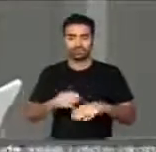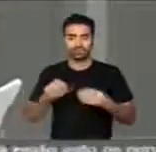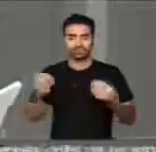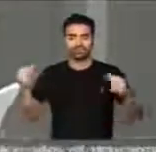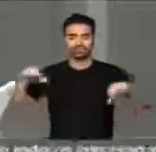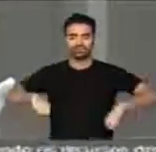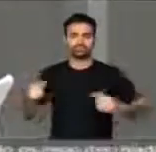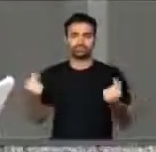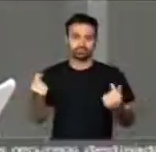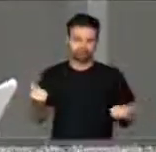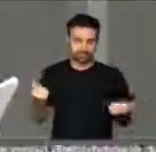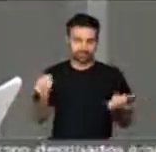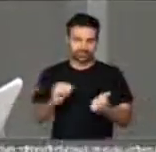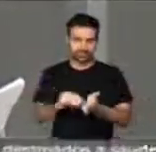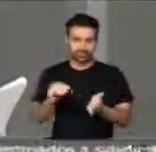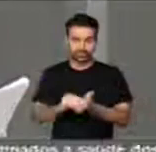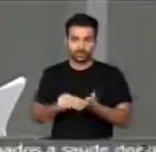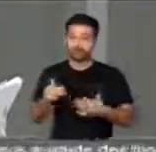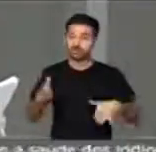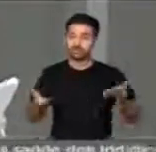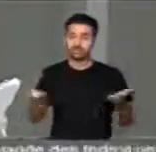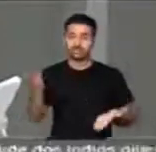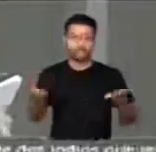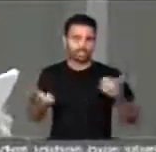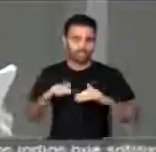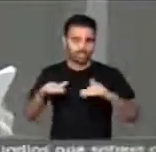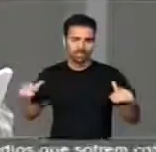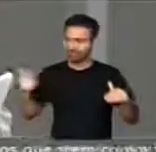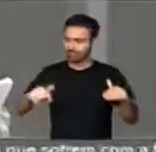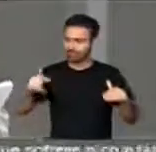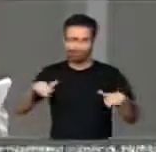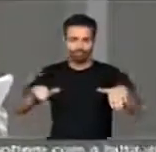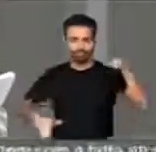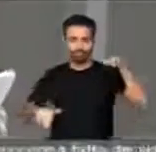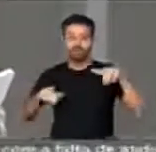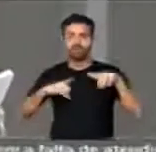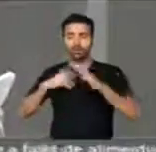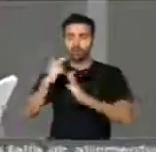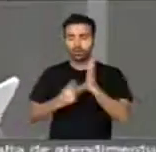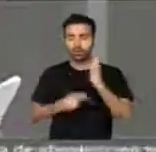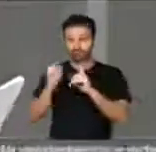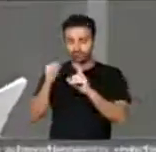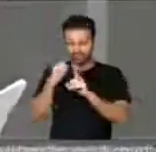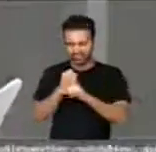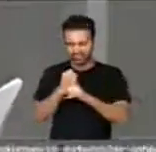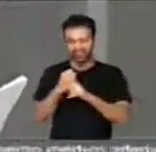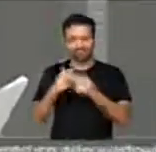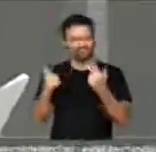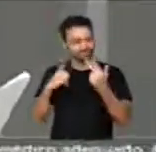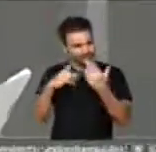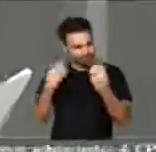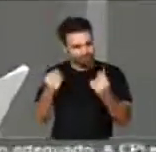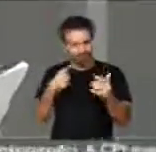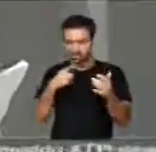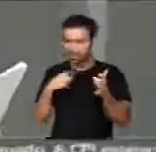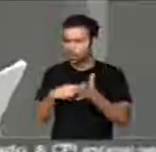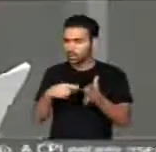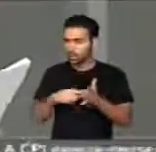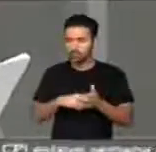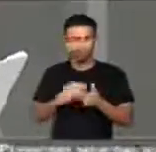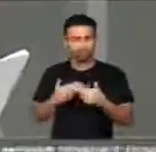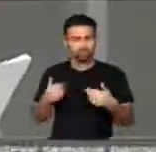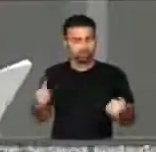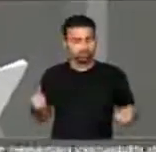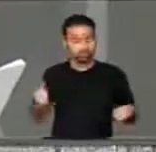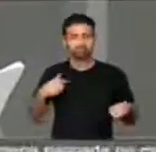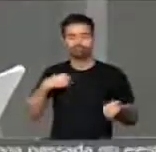das dificuldades do desequilíbrio fiscal nas contas governamentais, programas sociais vêm sendo alvo de denúncias de irregularidades que levam